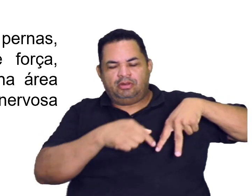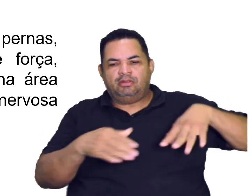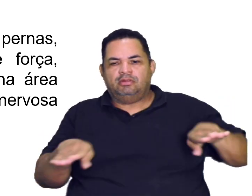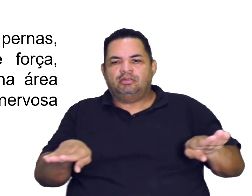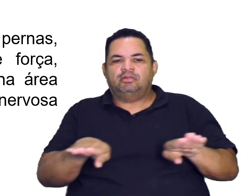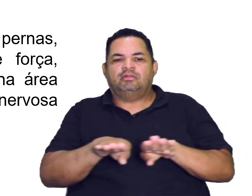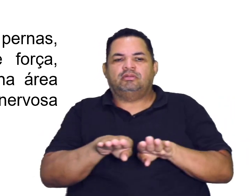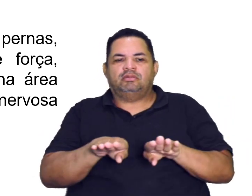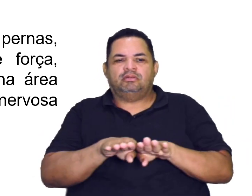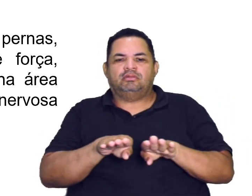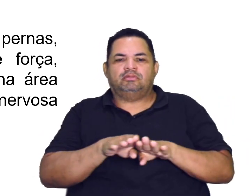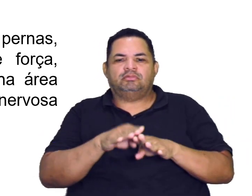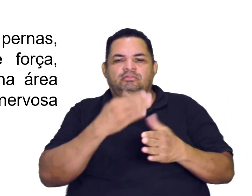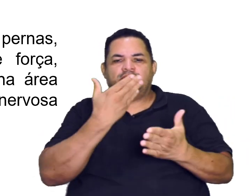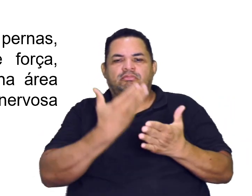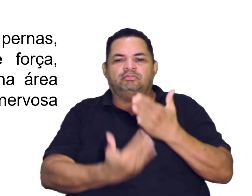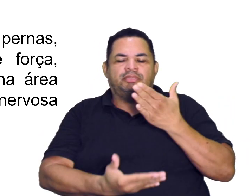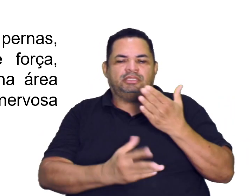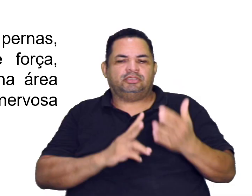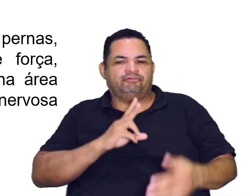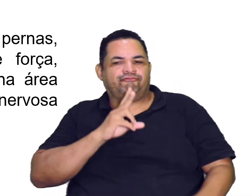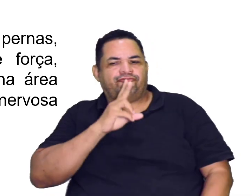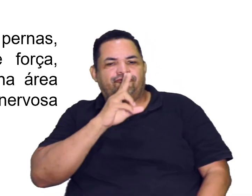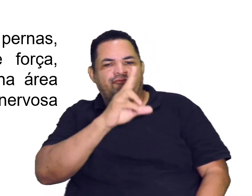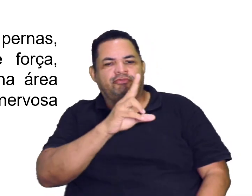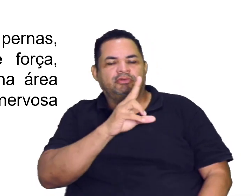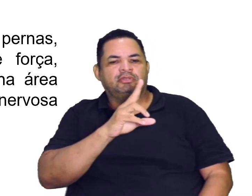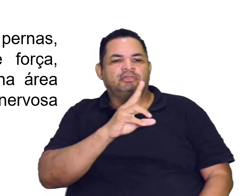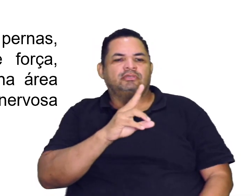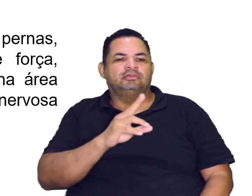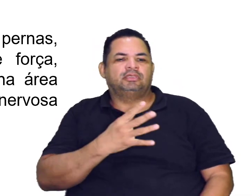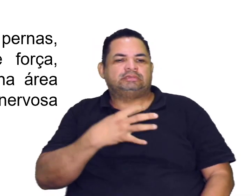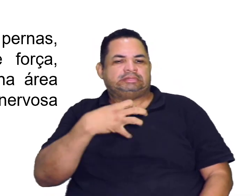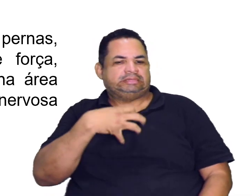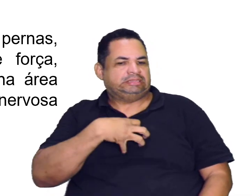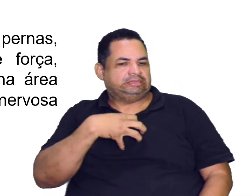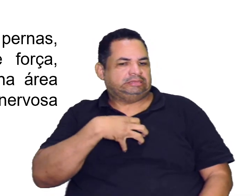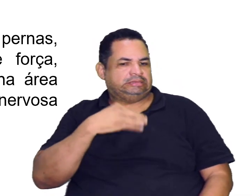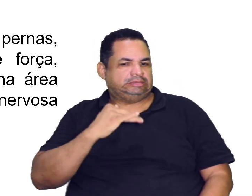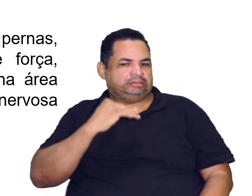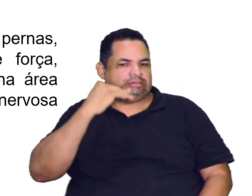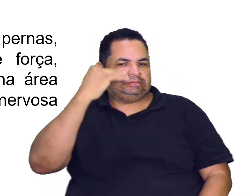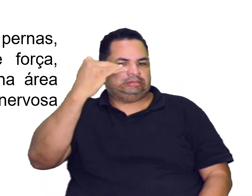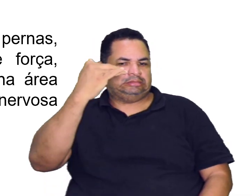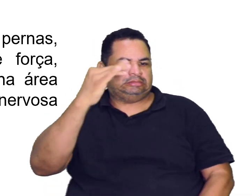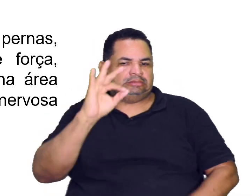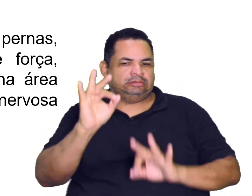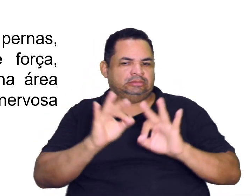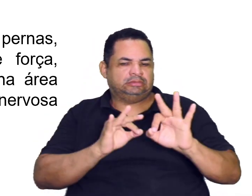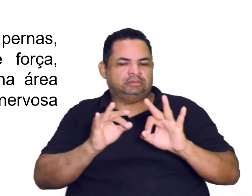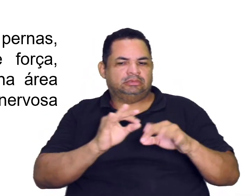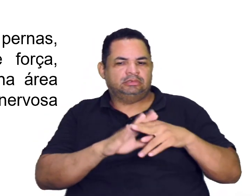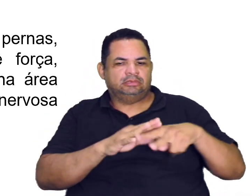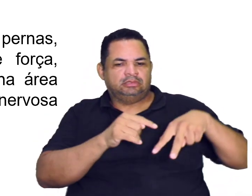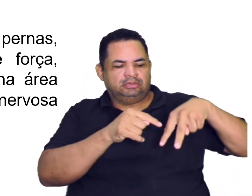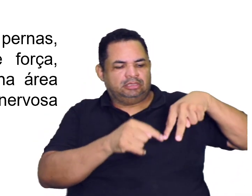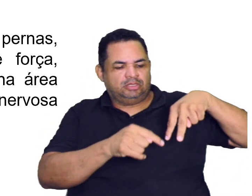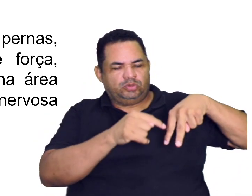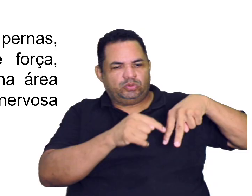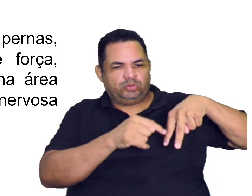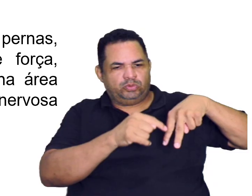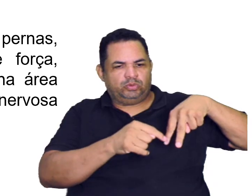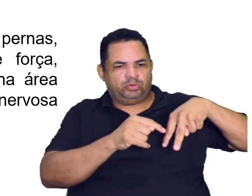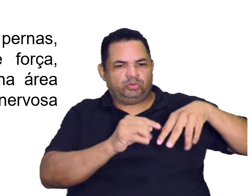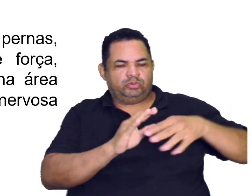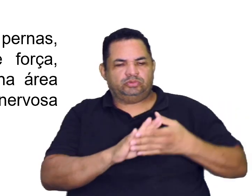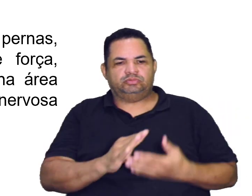Podendo haver perda de força, uma maior sensibilidade, reflexos na área